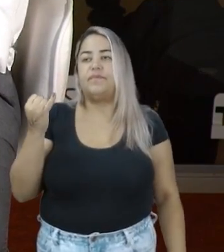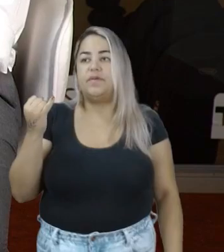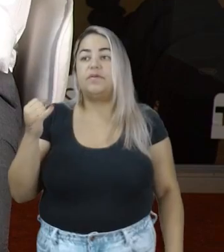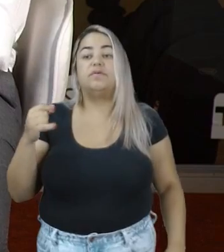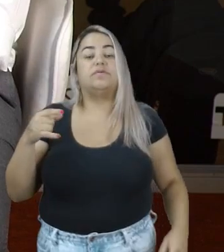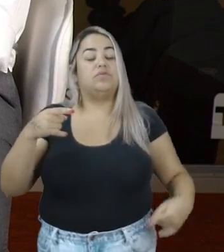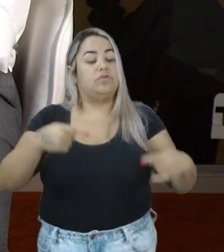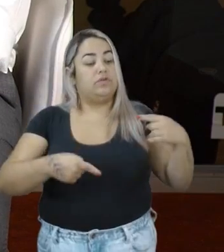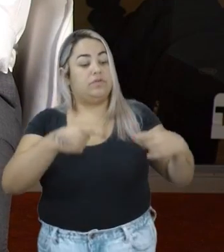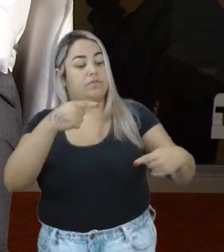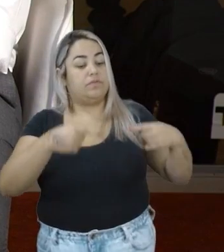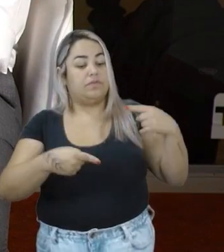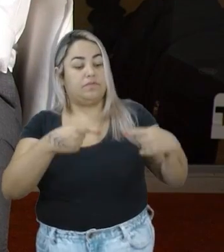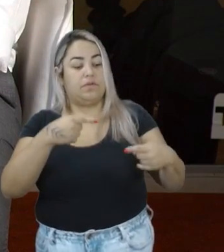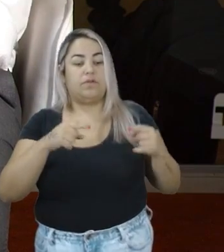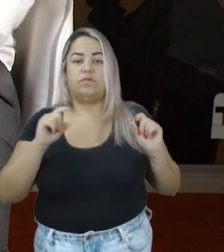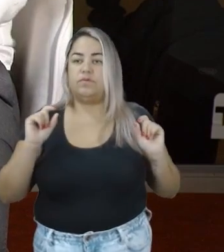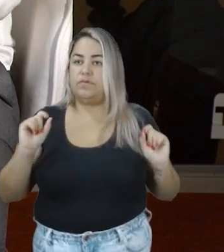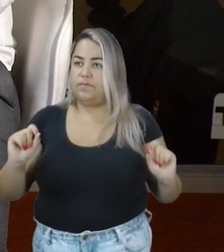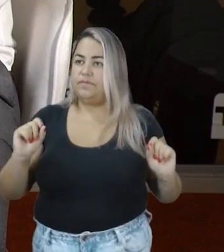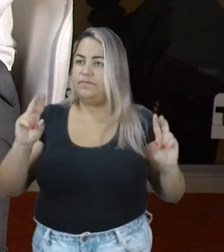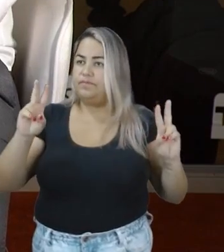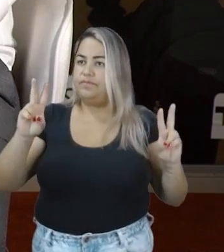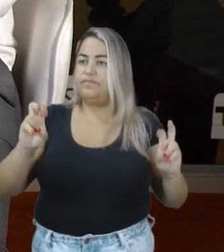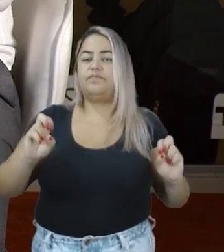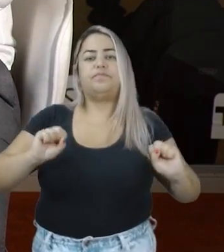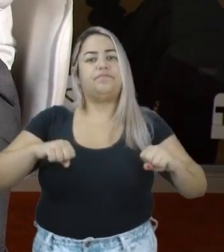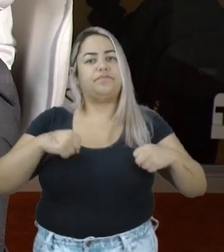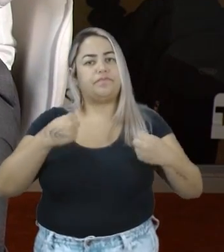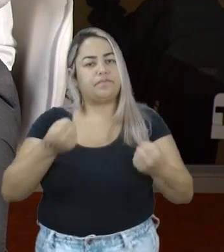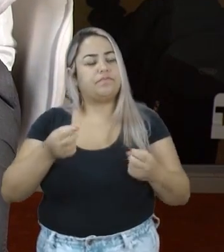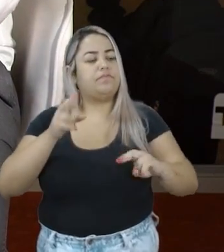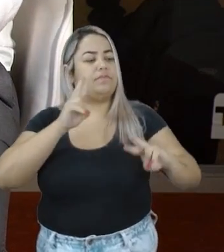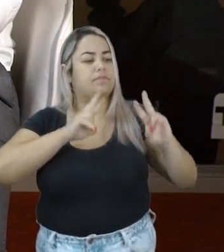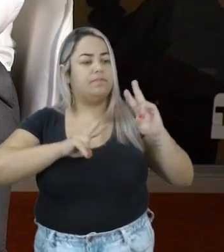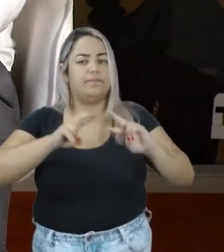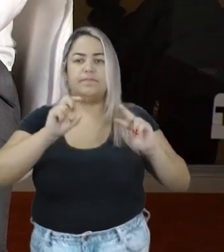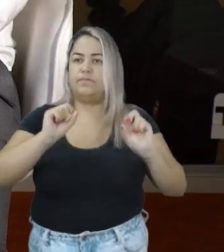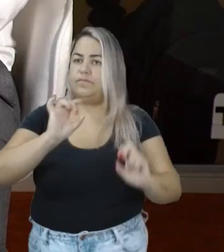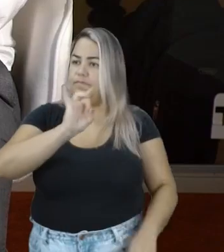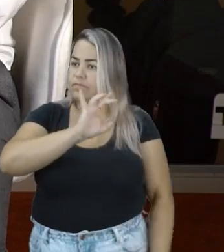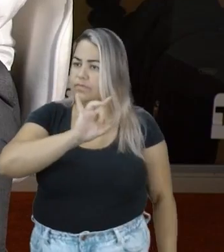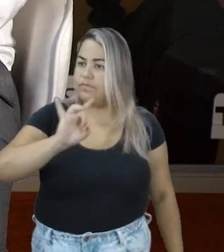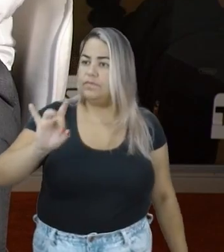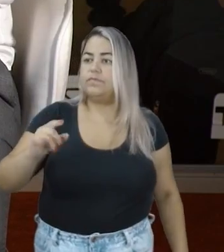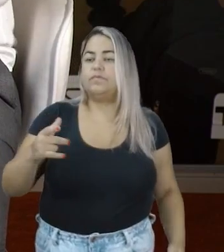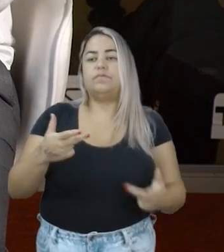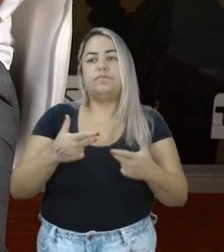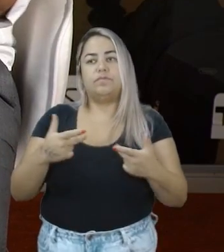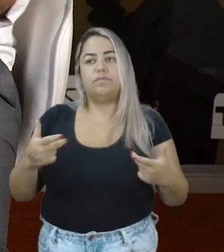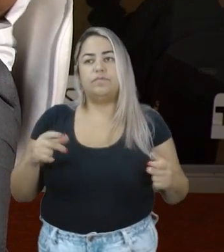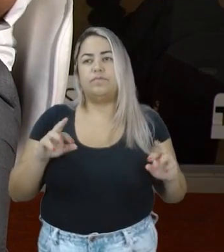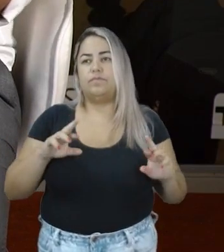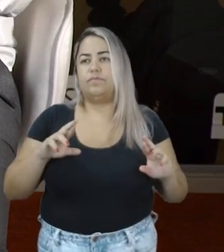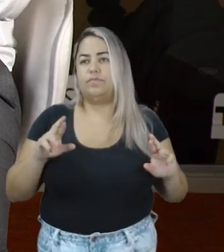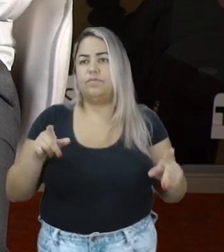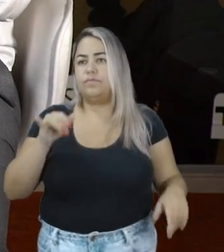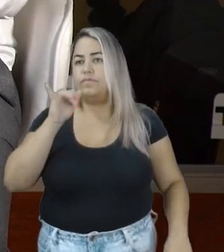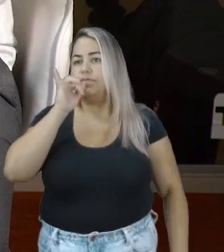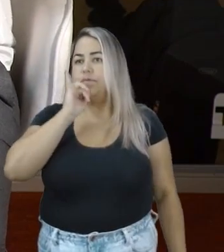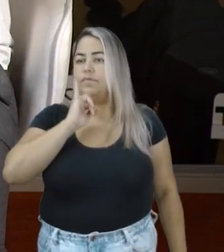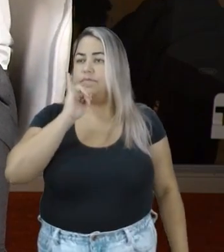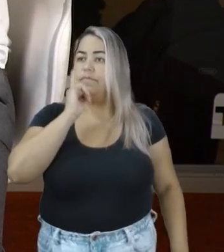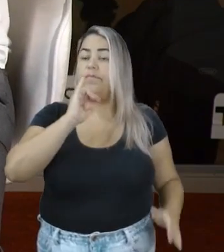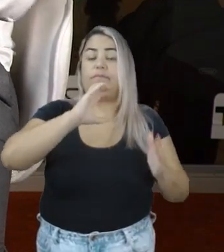com muita dedicação, olhando a especificidade de cada caso. É muito diferente, por exemplo, uma